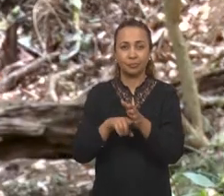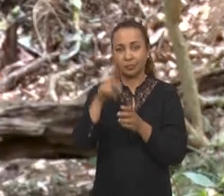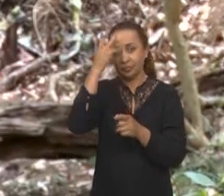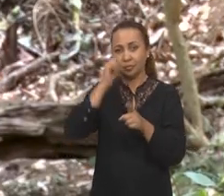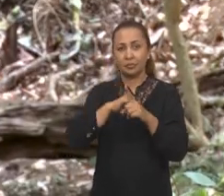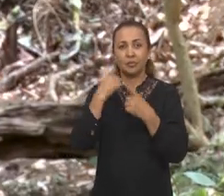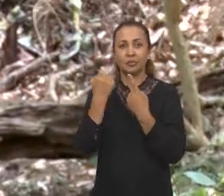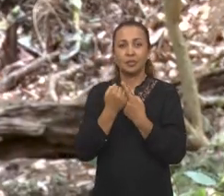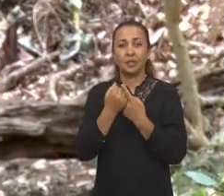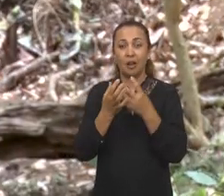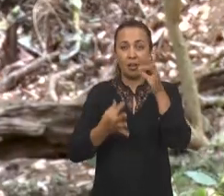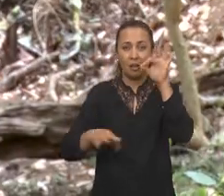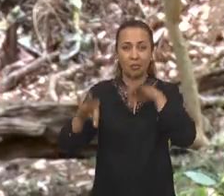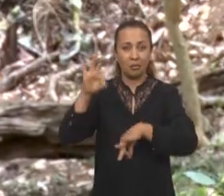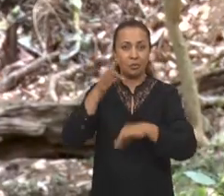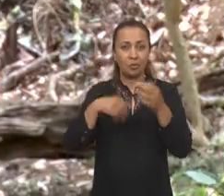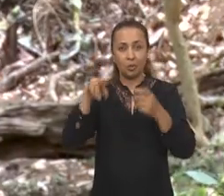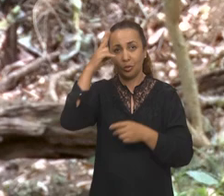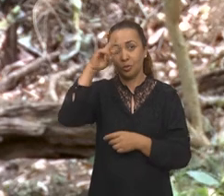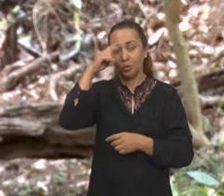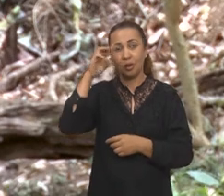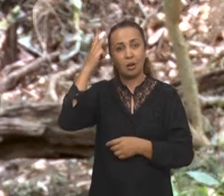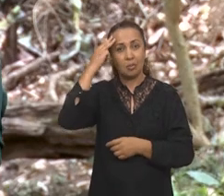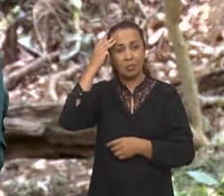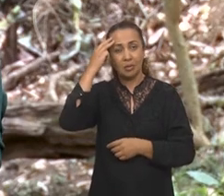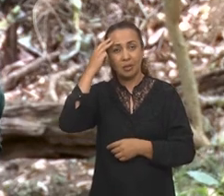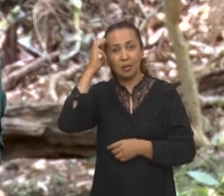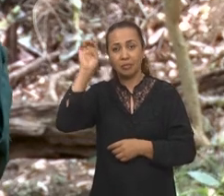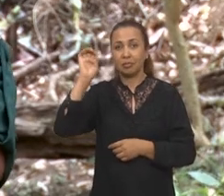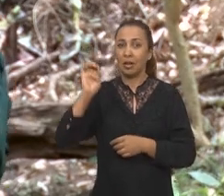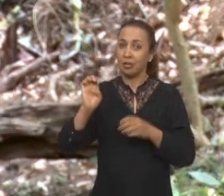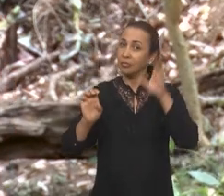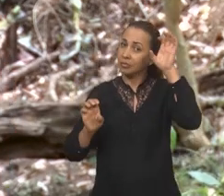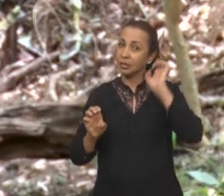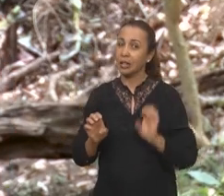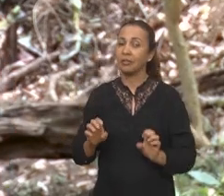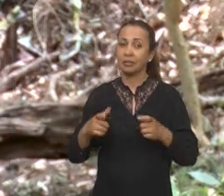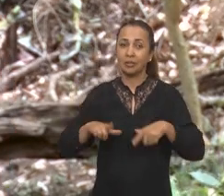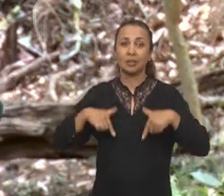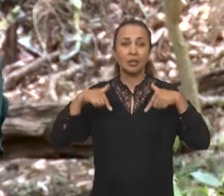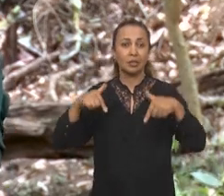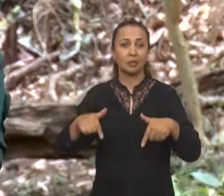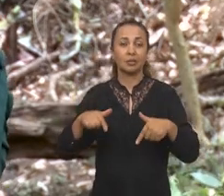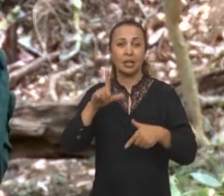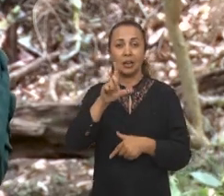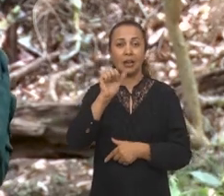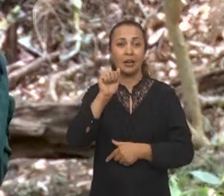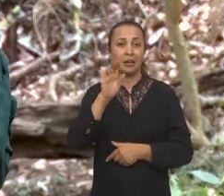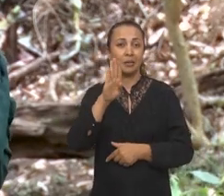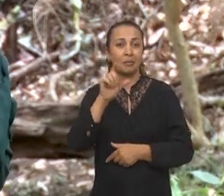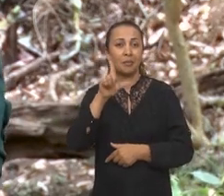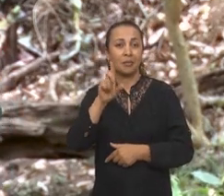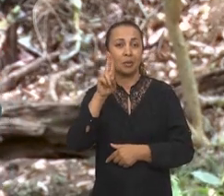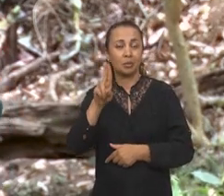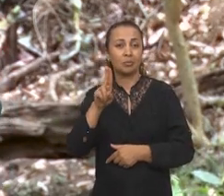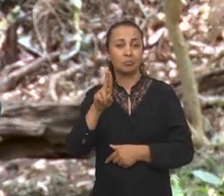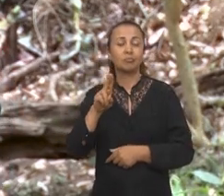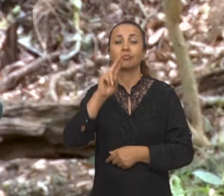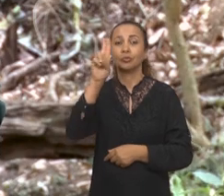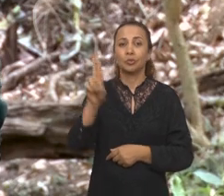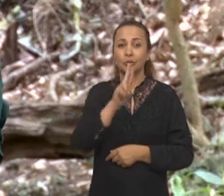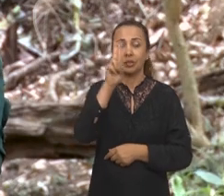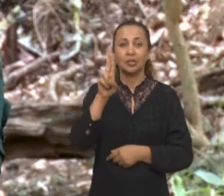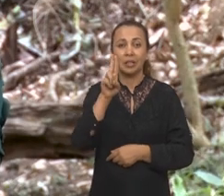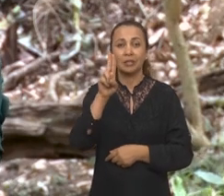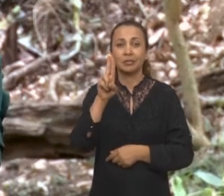pesquisa para a sociedade vem do laboratório de história e memória da esquerda e das lutas sociais labelo da Universidade Estadual de